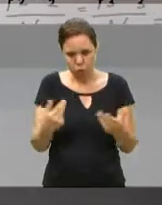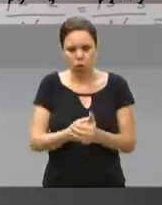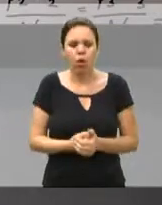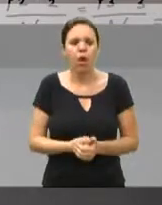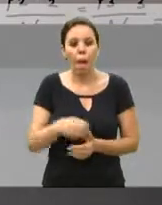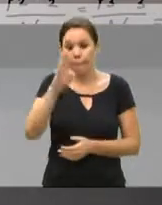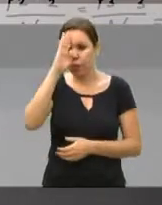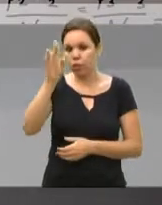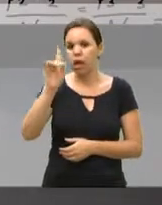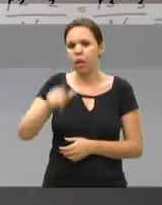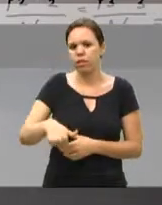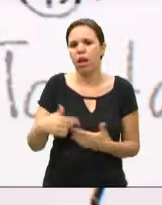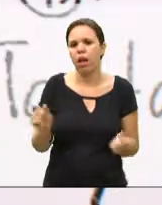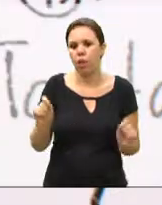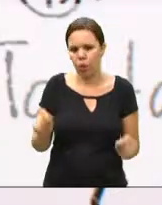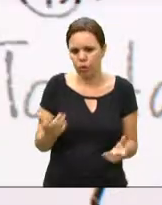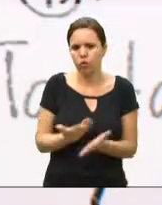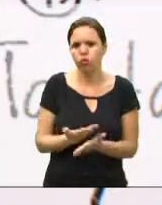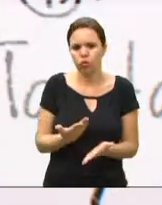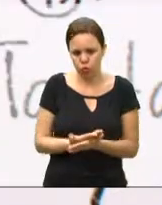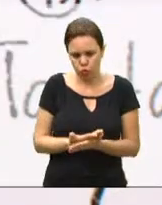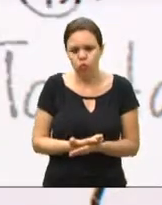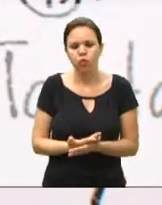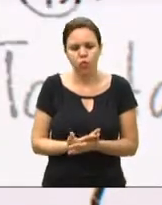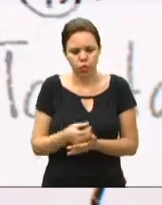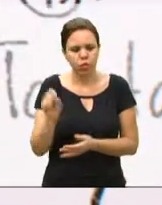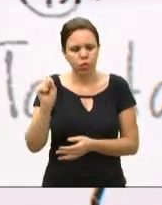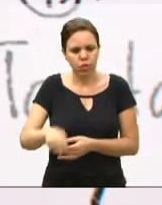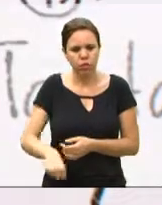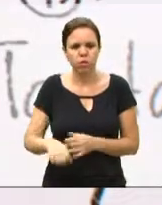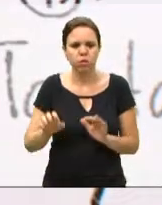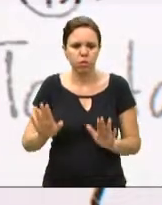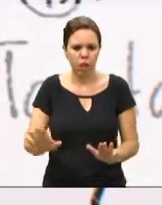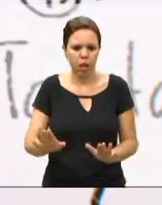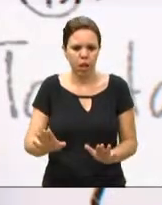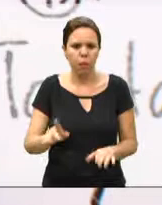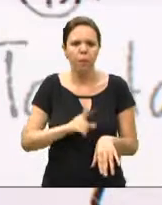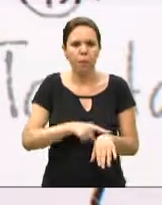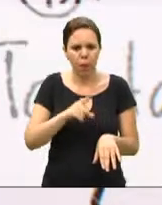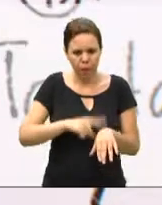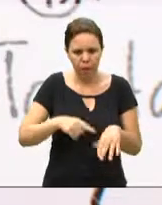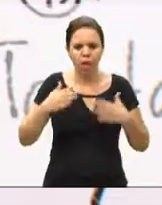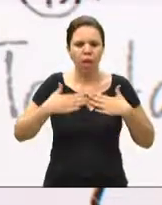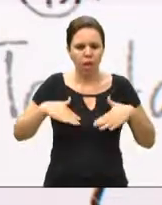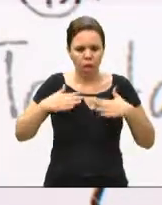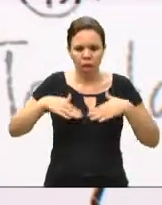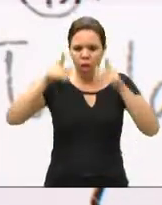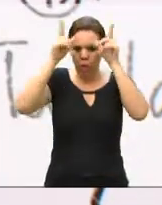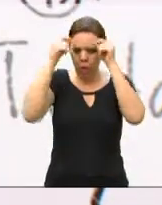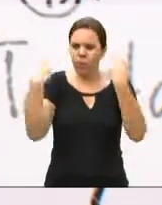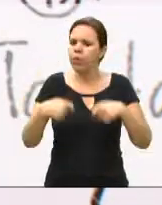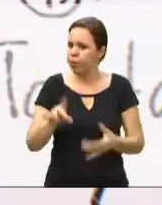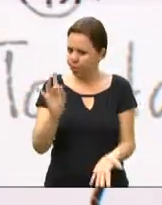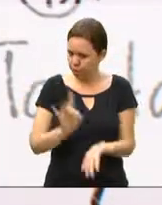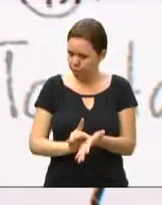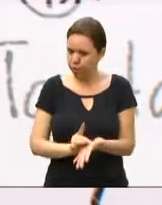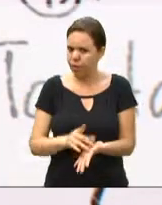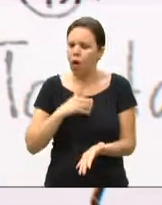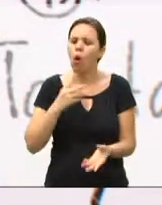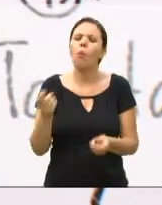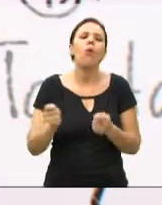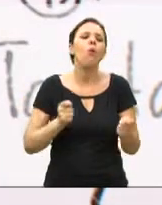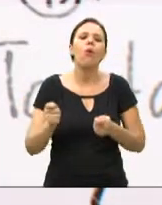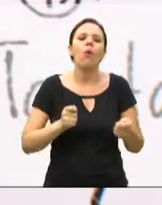que a prioridade, né, são os estudos, obviamente, né, mas os momentos de descanso eles precisam existir, com certeza. Como é que se